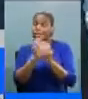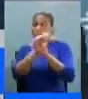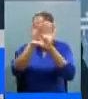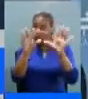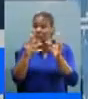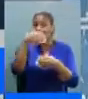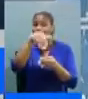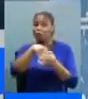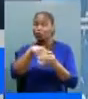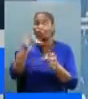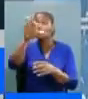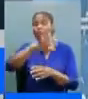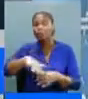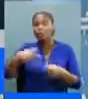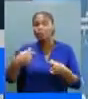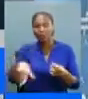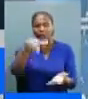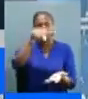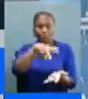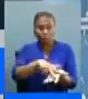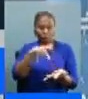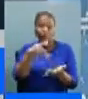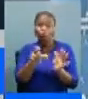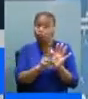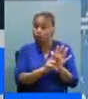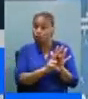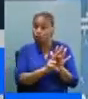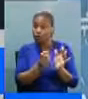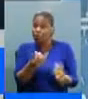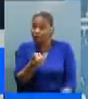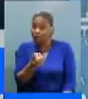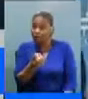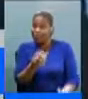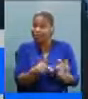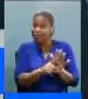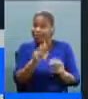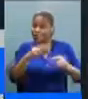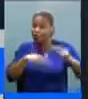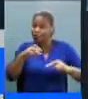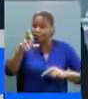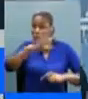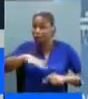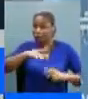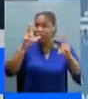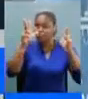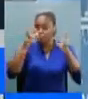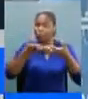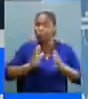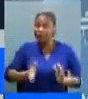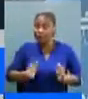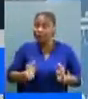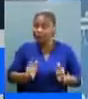eleições regionais. Nós temos que aprovar o regime financeiro, portanto, a lei das finanças regionais, são matérias que